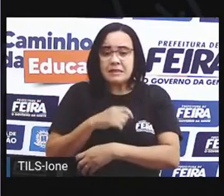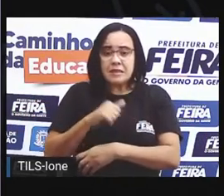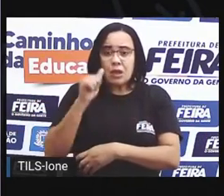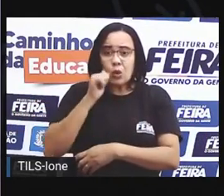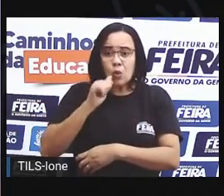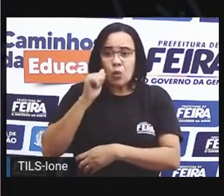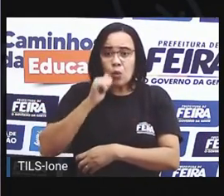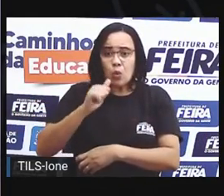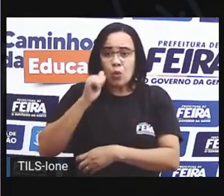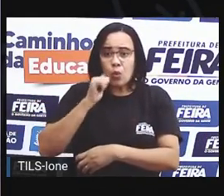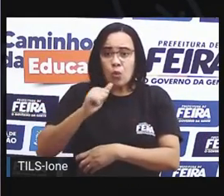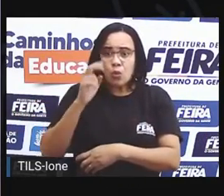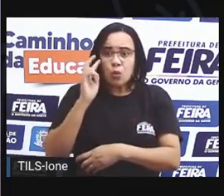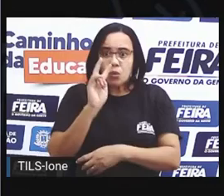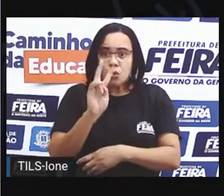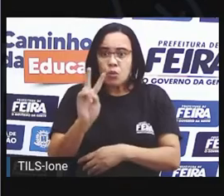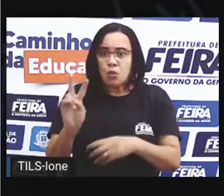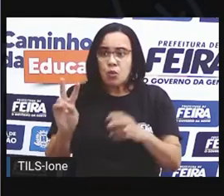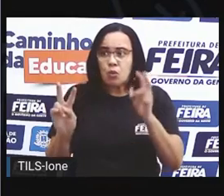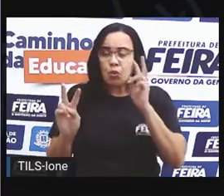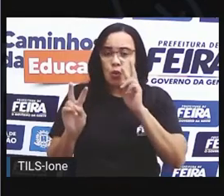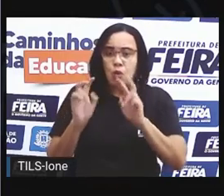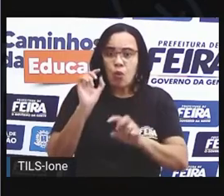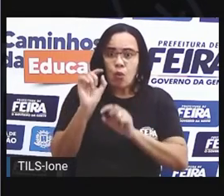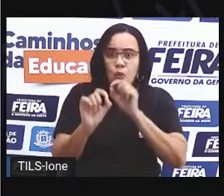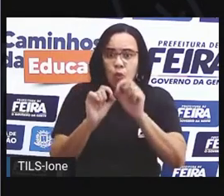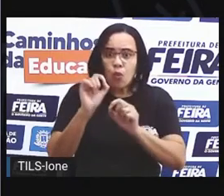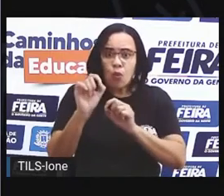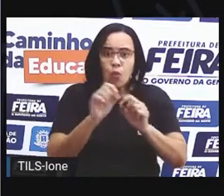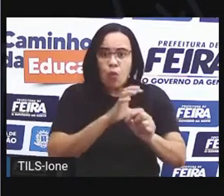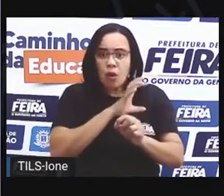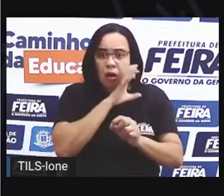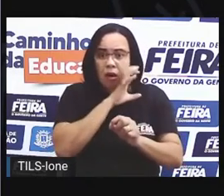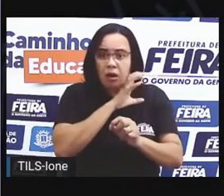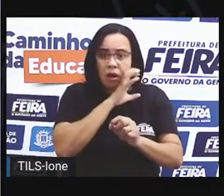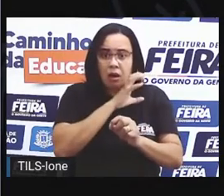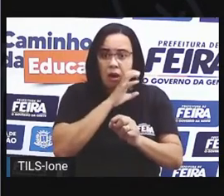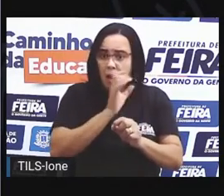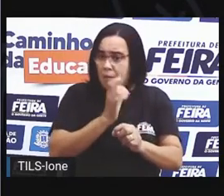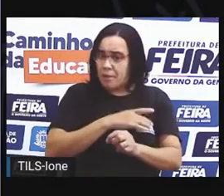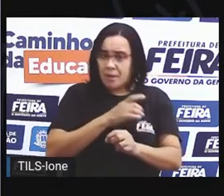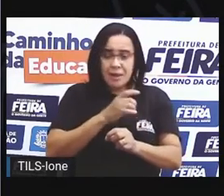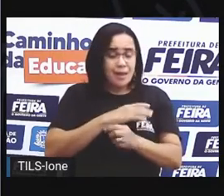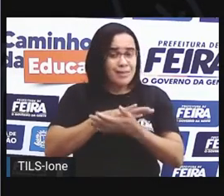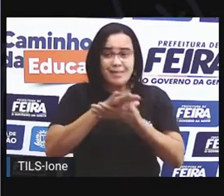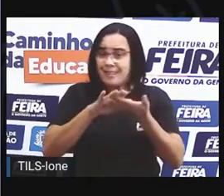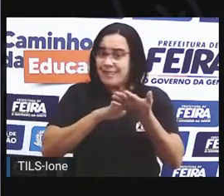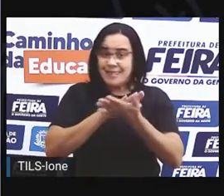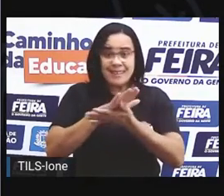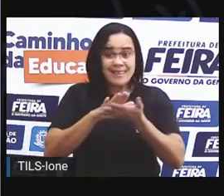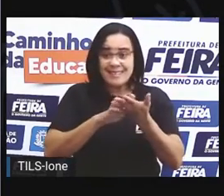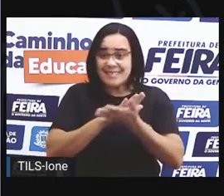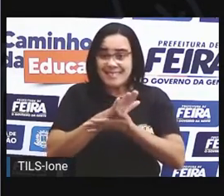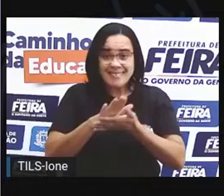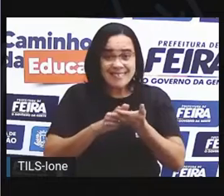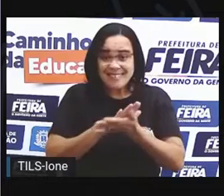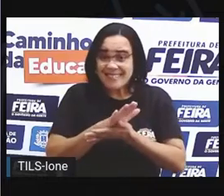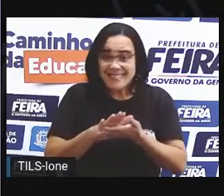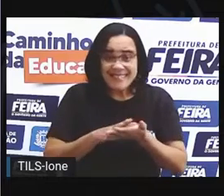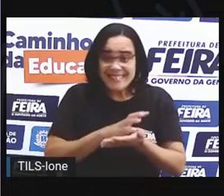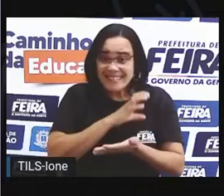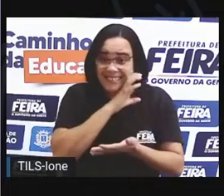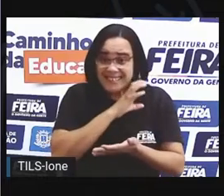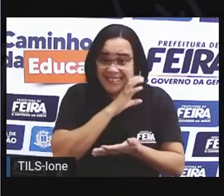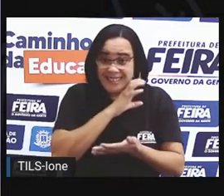Bartira começou a observar que os animais, eles não tinham medo da chuva, não. Eles se escondiam em